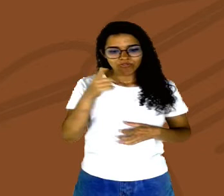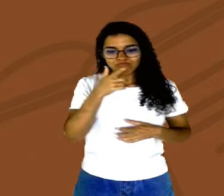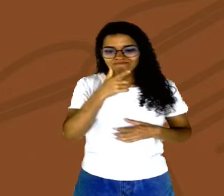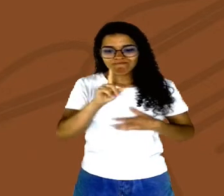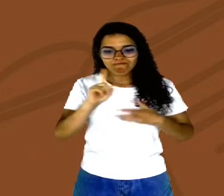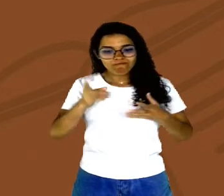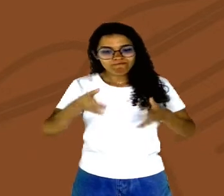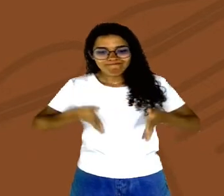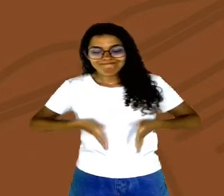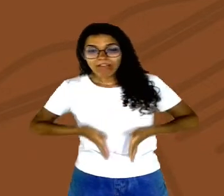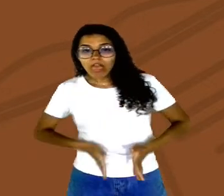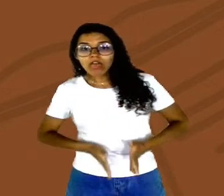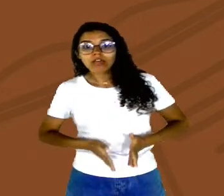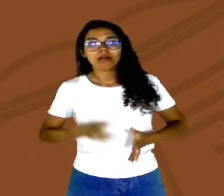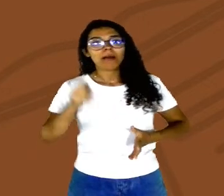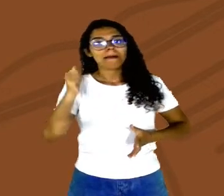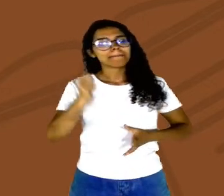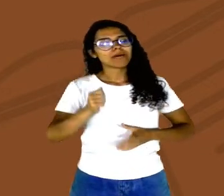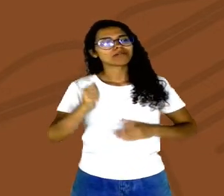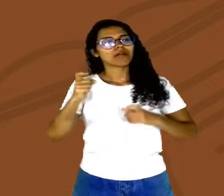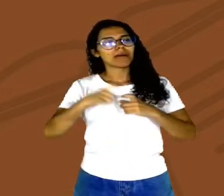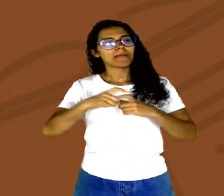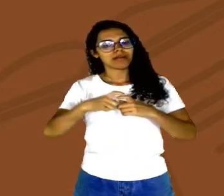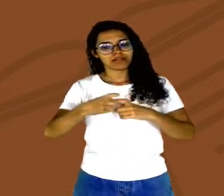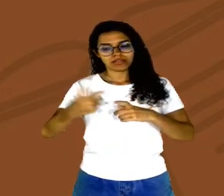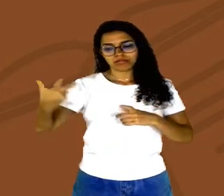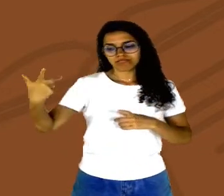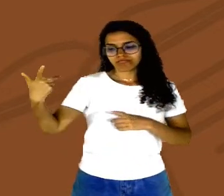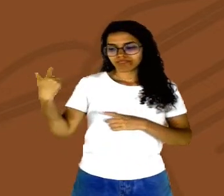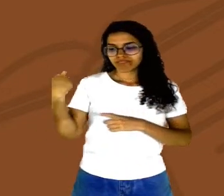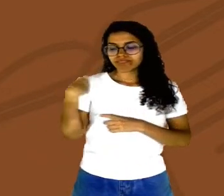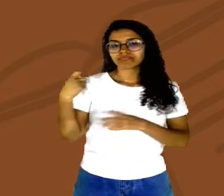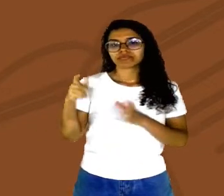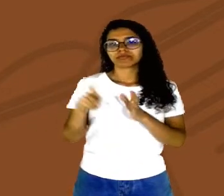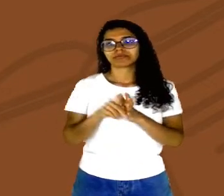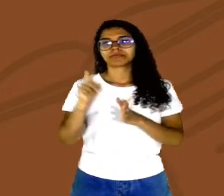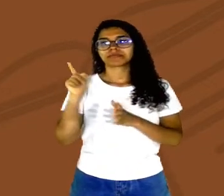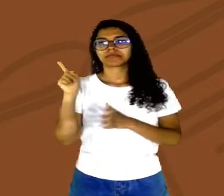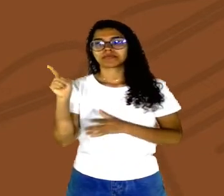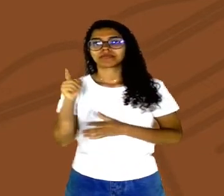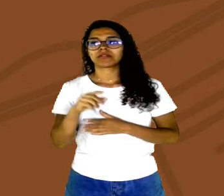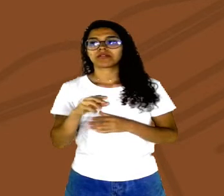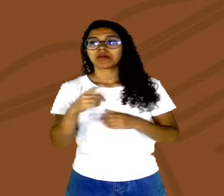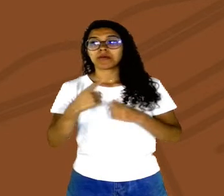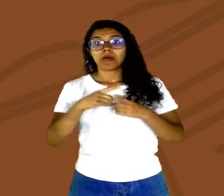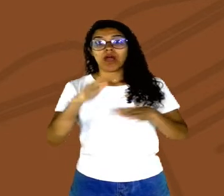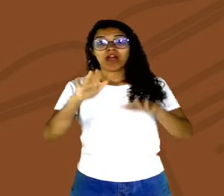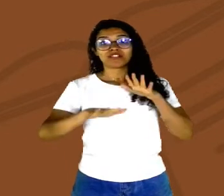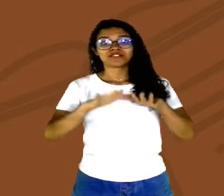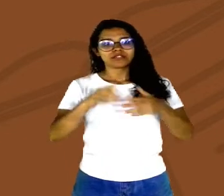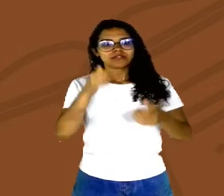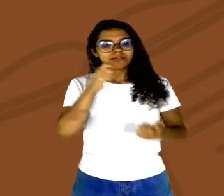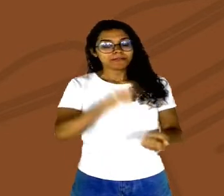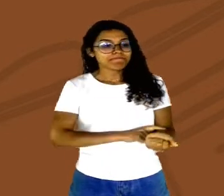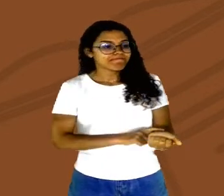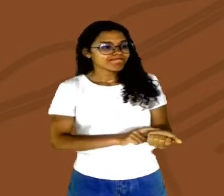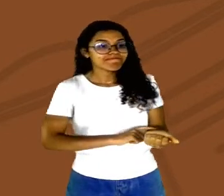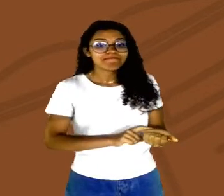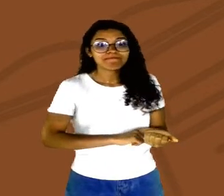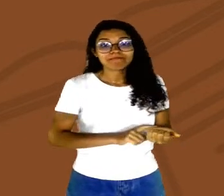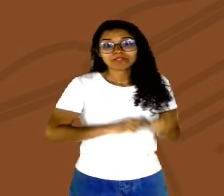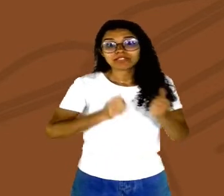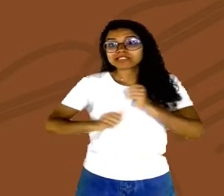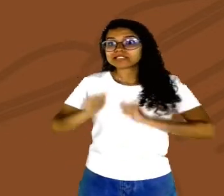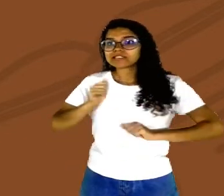e aplicar. Se a quantidade de ocitocina dela não for boa, porque às vezes em condição de estresse e nervosismo,